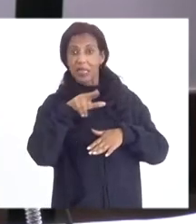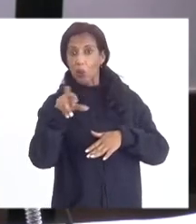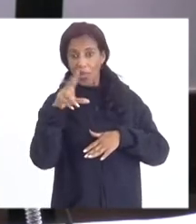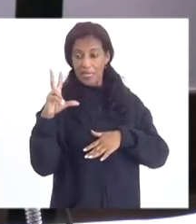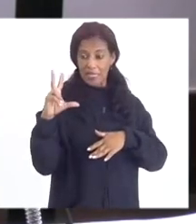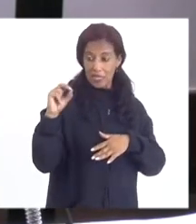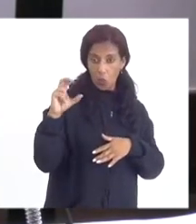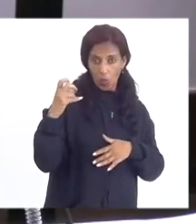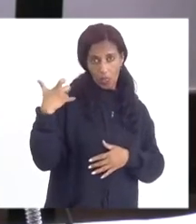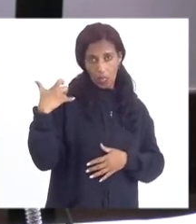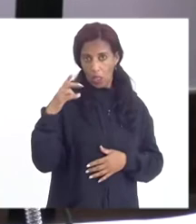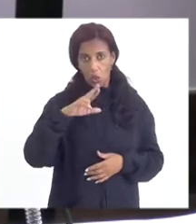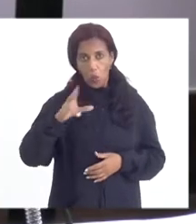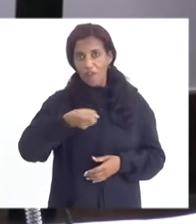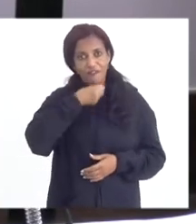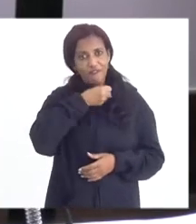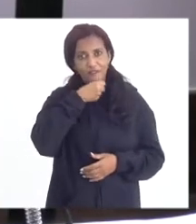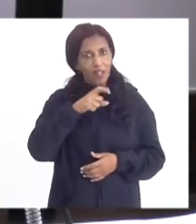São que